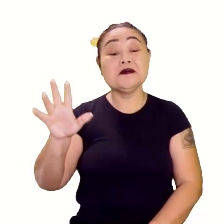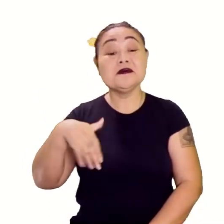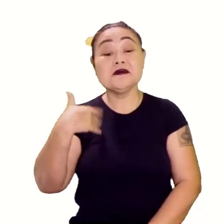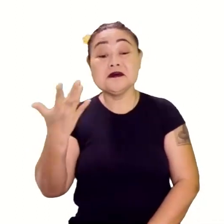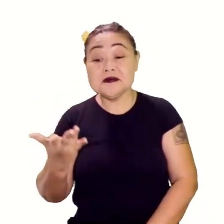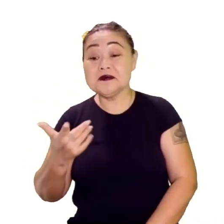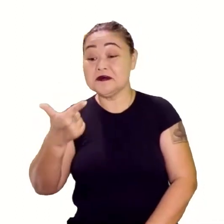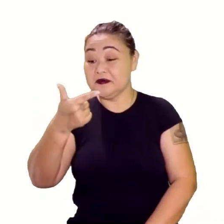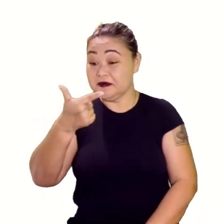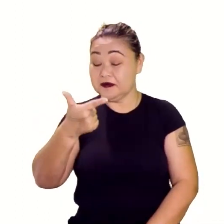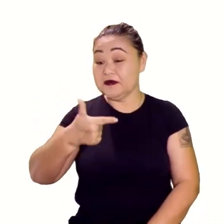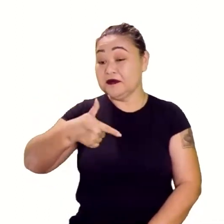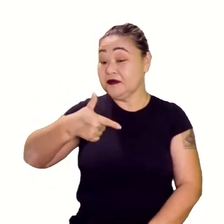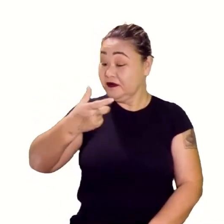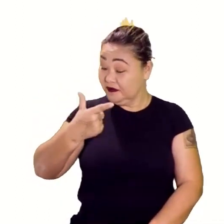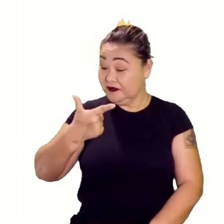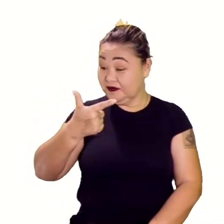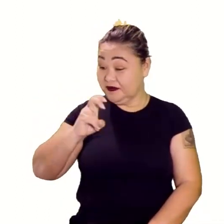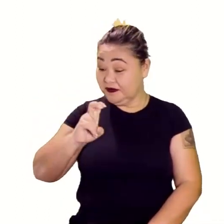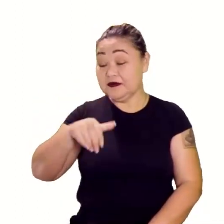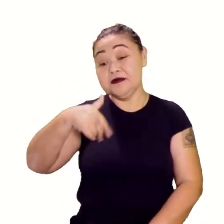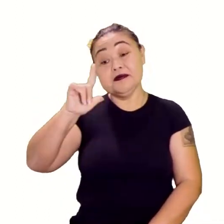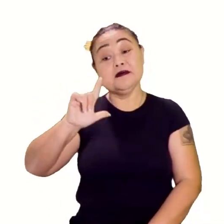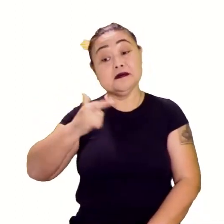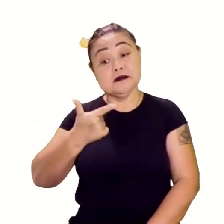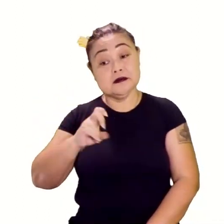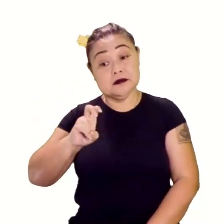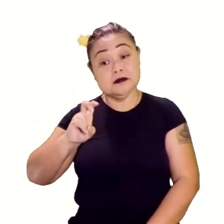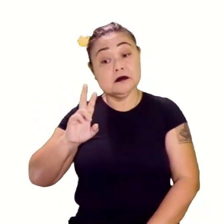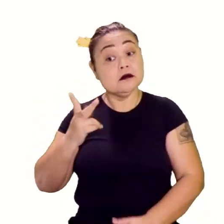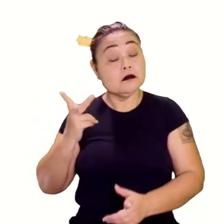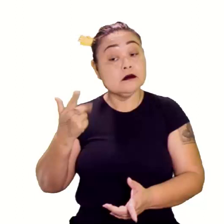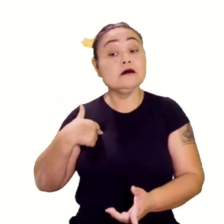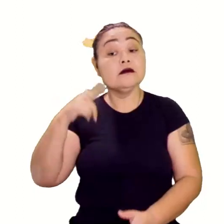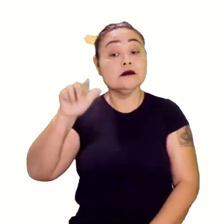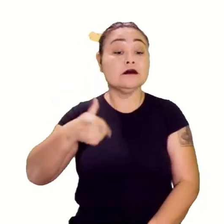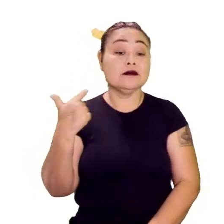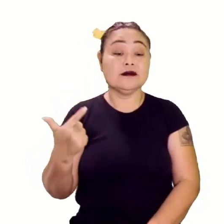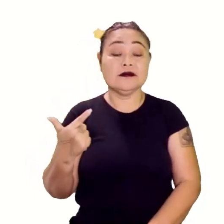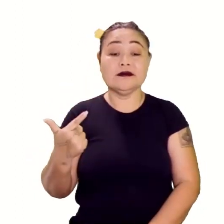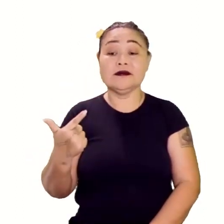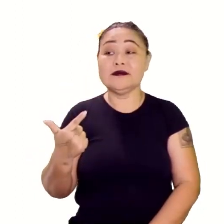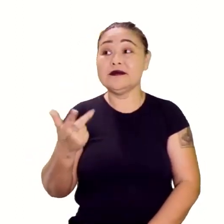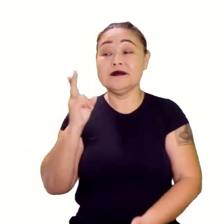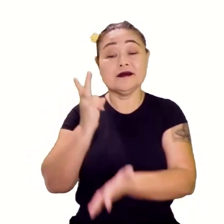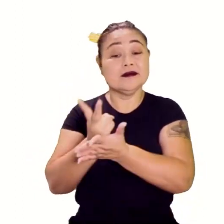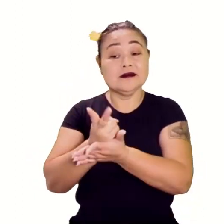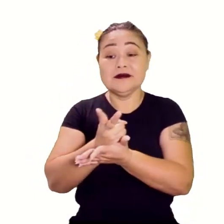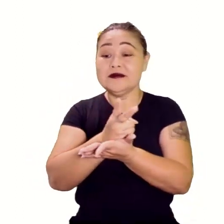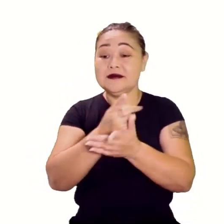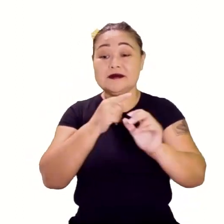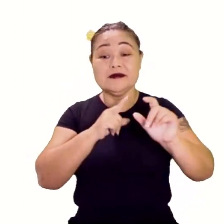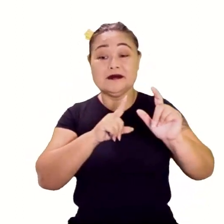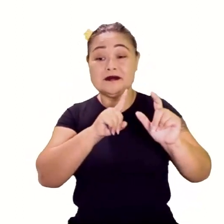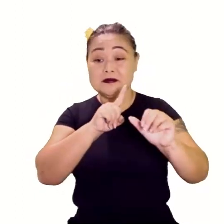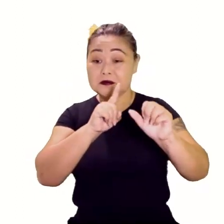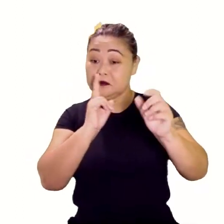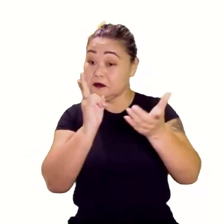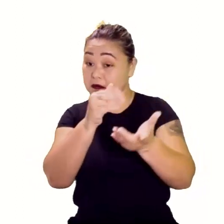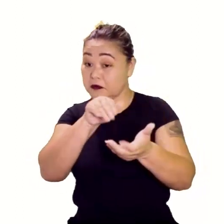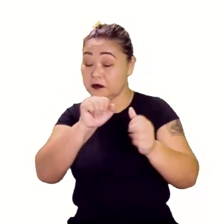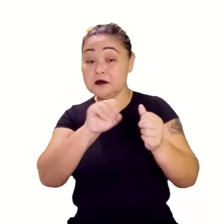é o número que eu elevo o 5 para dar 25? 2. 2, Deixar né? a mesma base. Então, o meu y